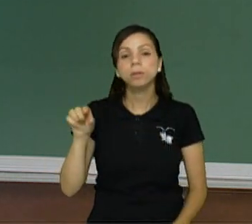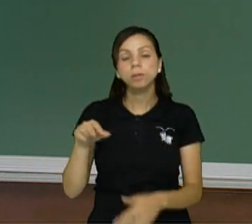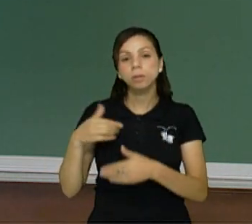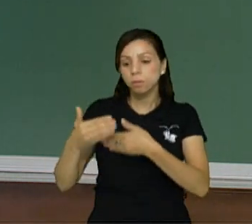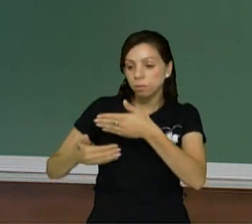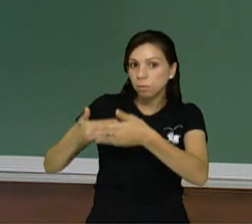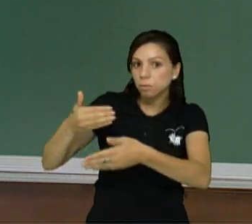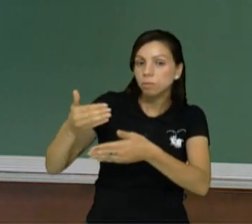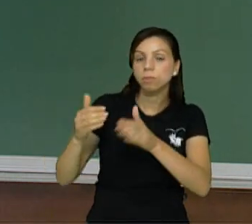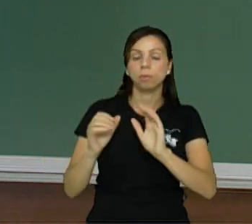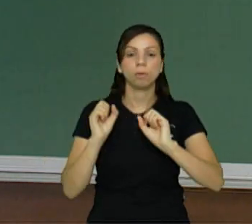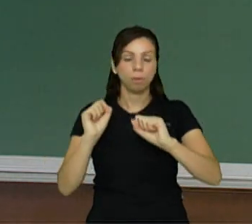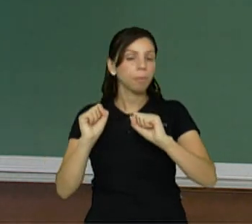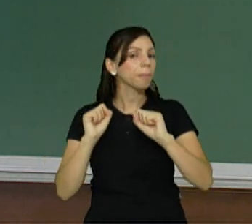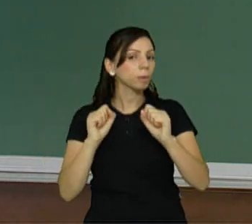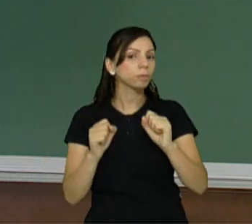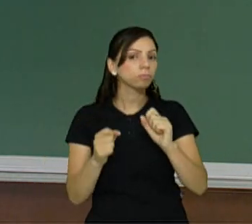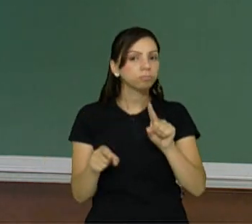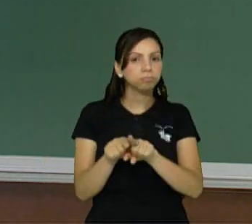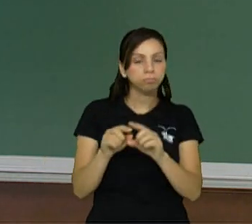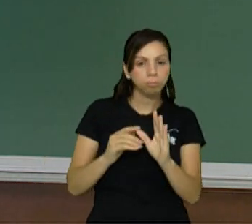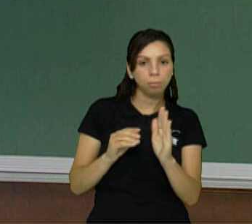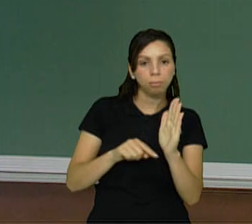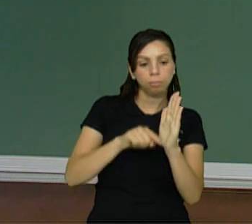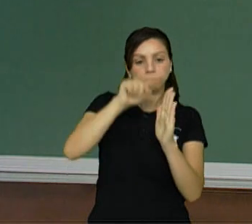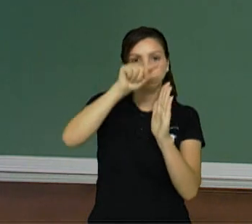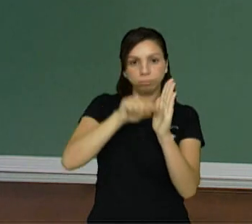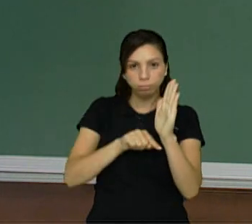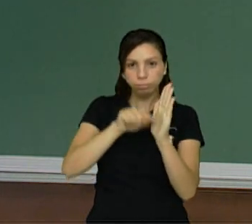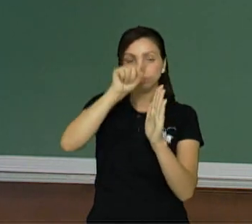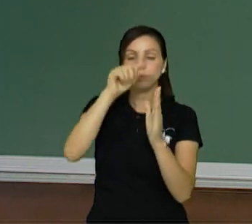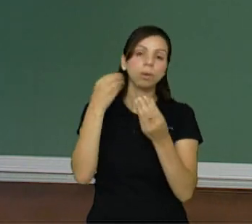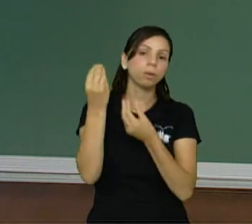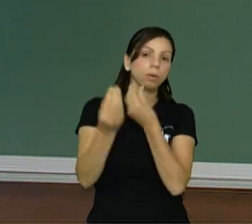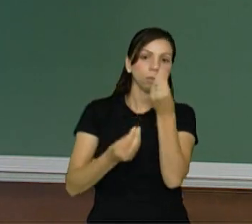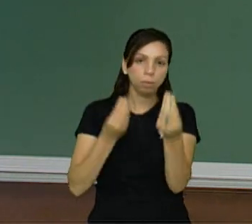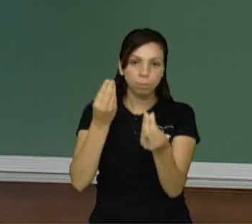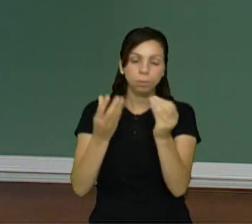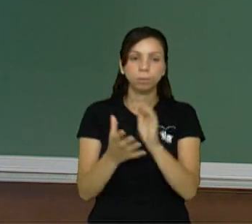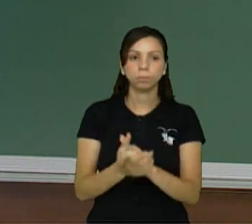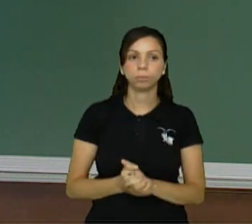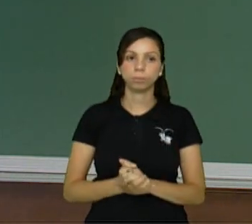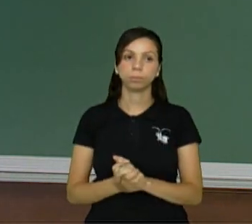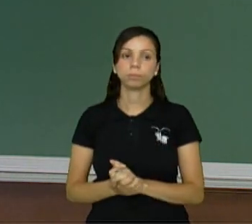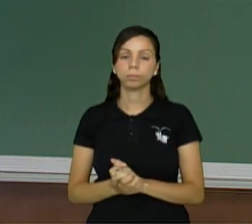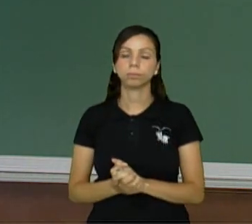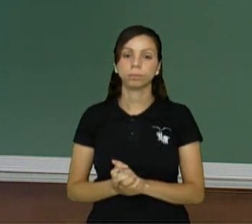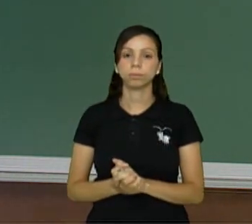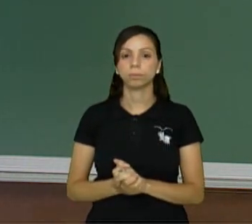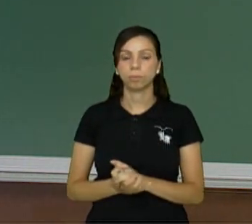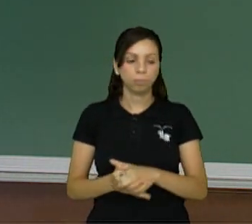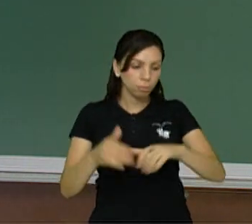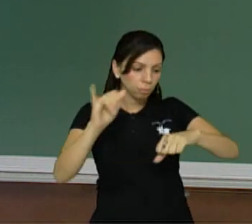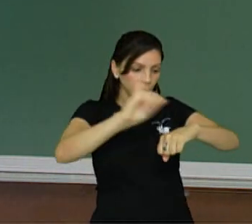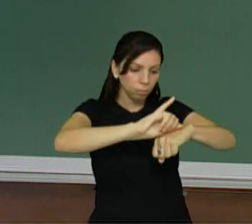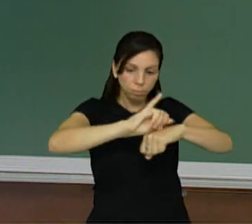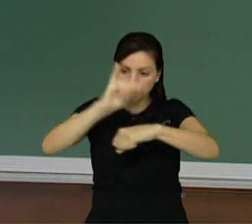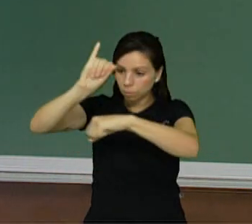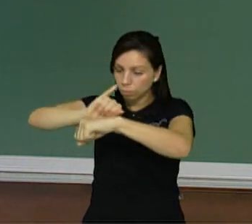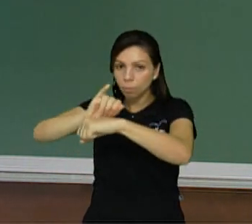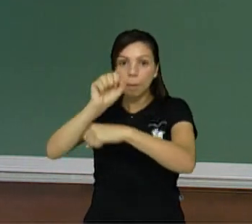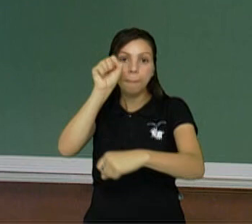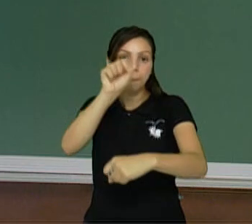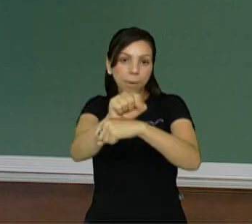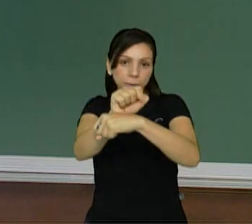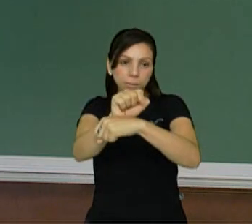Aliás, você pode criar uma escala, construindo uma escala. Como é que você faz? Você pega dois pontos fixos, pessoal,